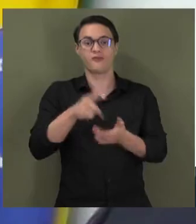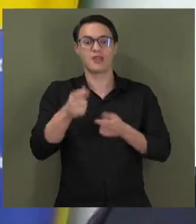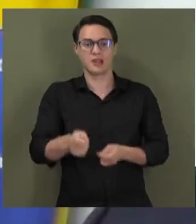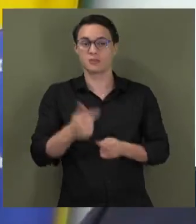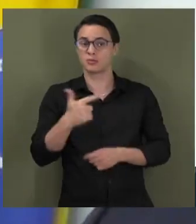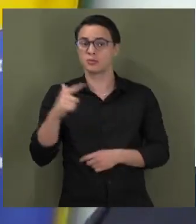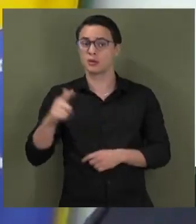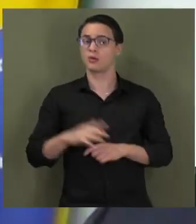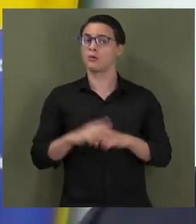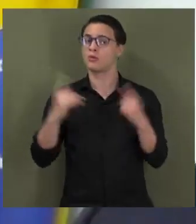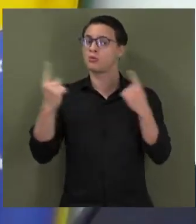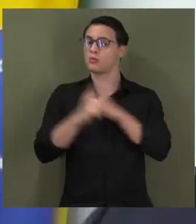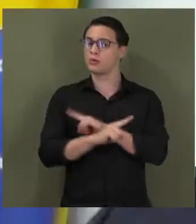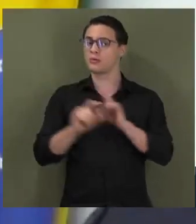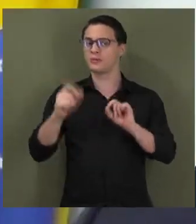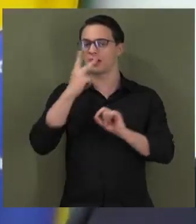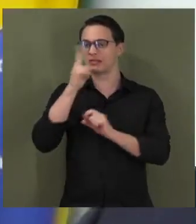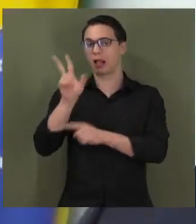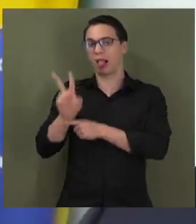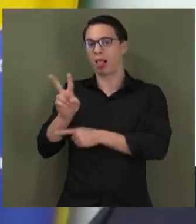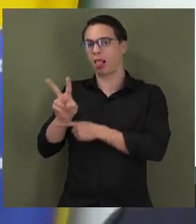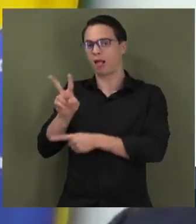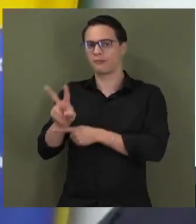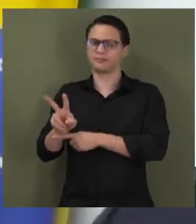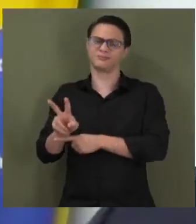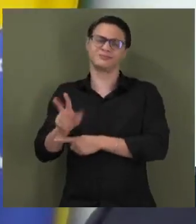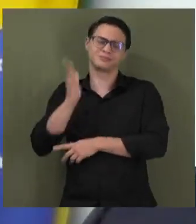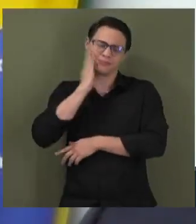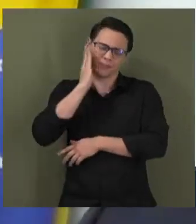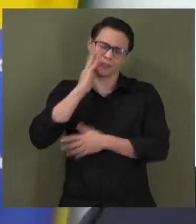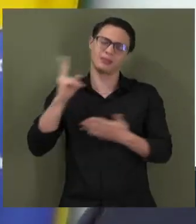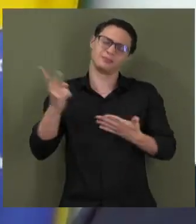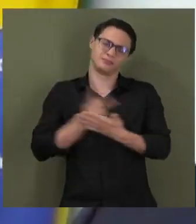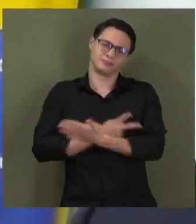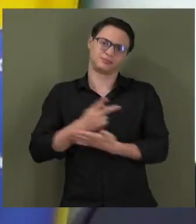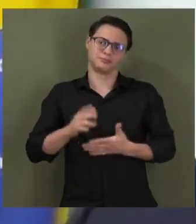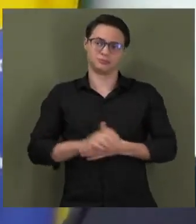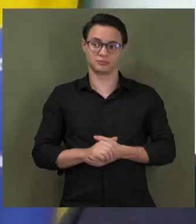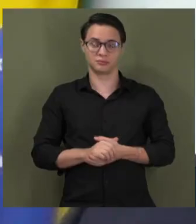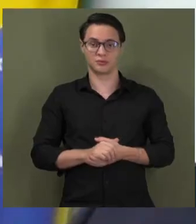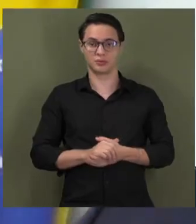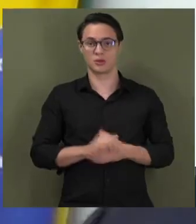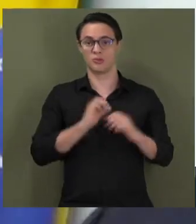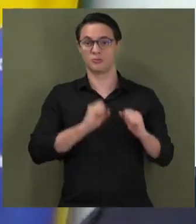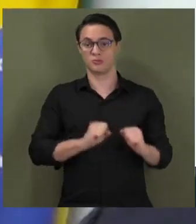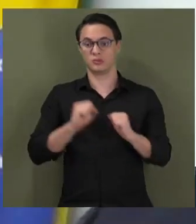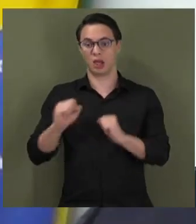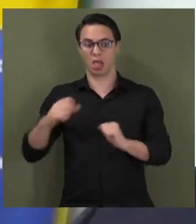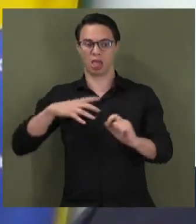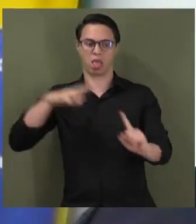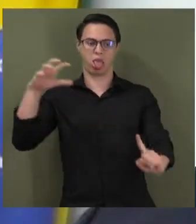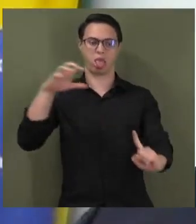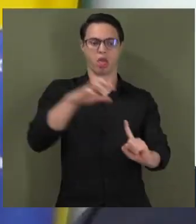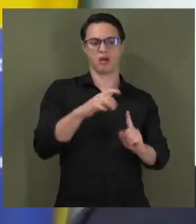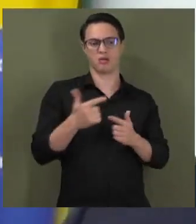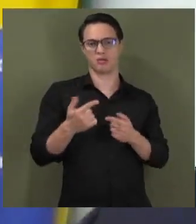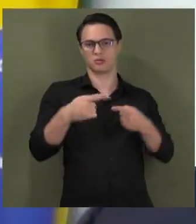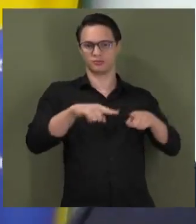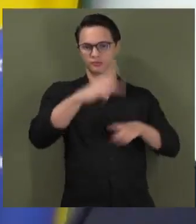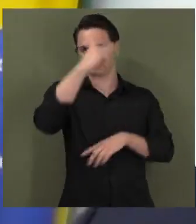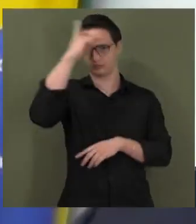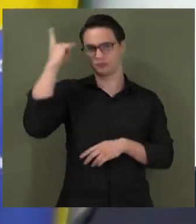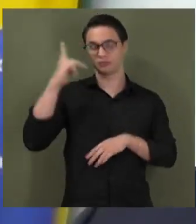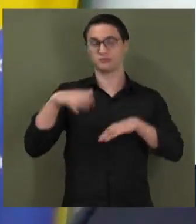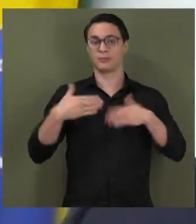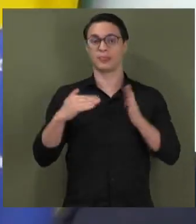contrário, né? É uma proteção, mas era esperado isso, né? O poder está sobre os demais. Cabe ao Senado cumprir só